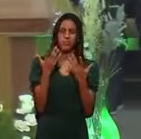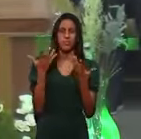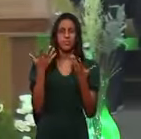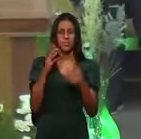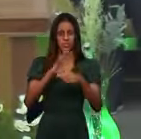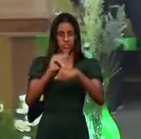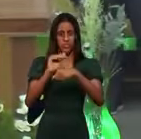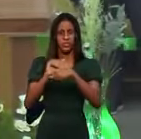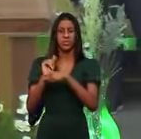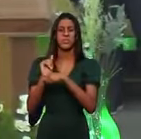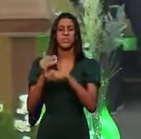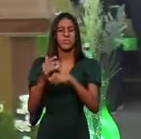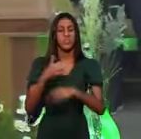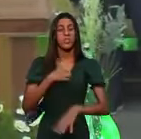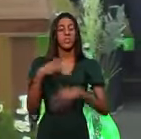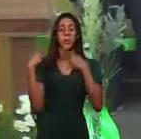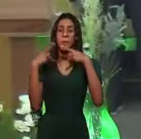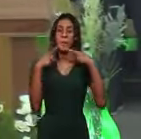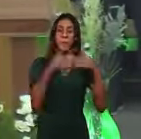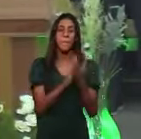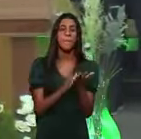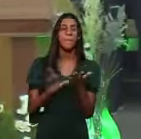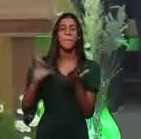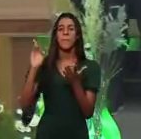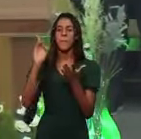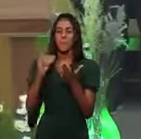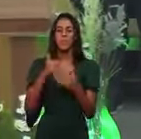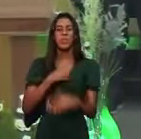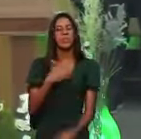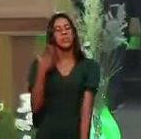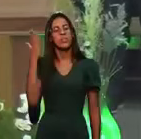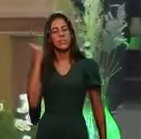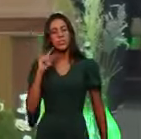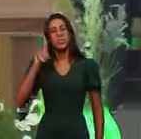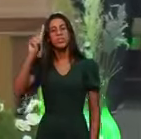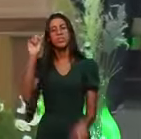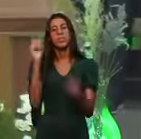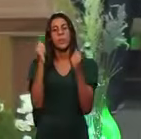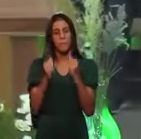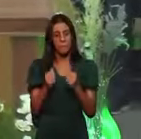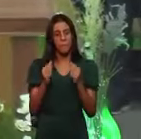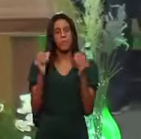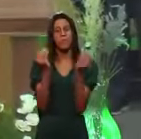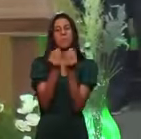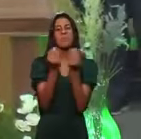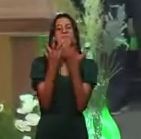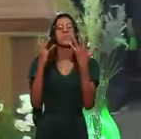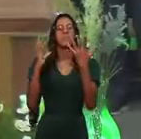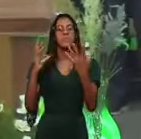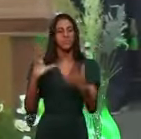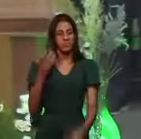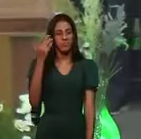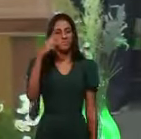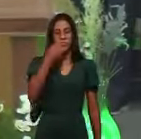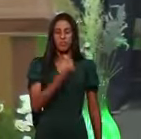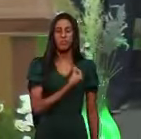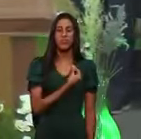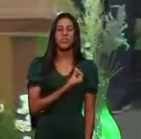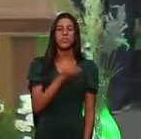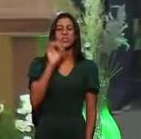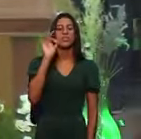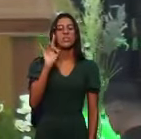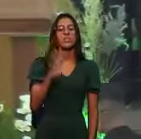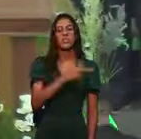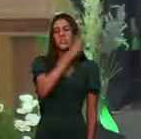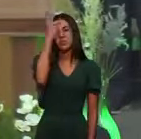Eu estou pregando a palavra de Deus e eu creio que Deus pode fazer um milagre. Não tenha vergonha, pode vir aqui à frente. Só quem está com a alma